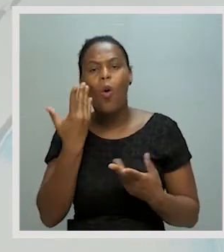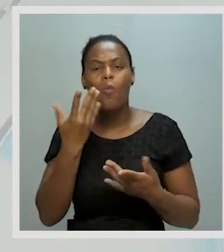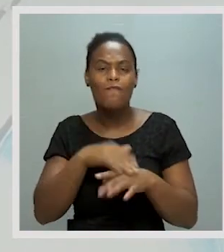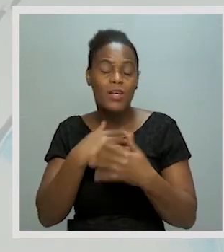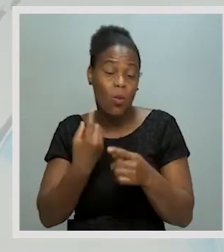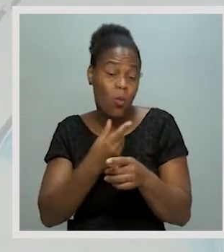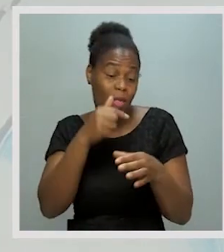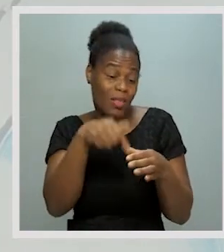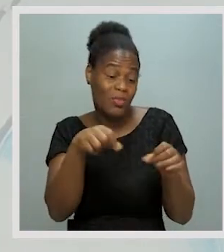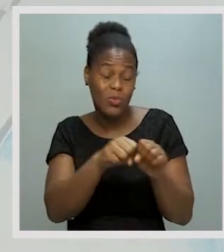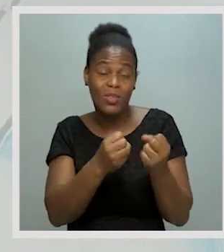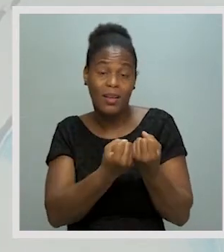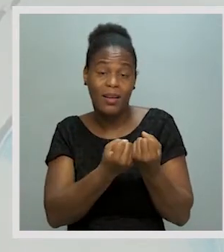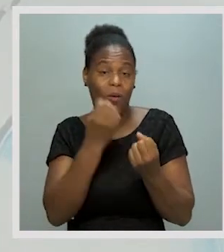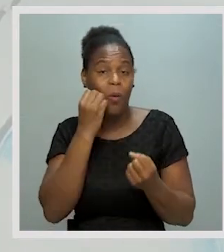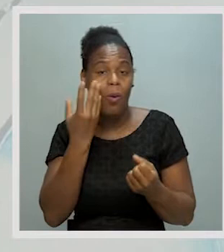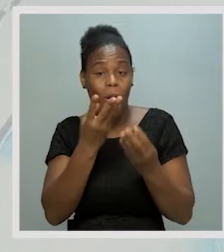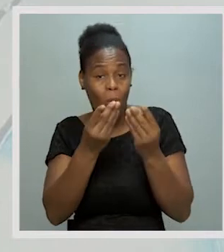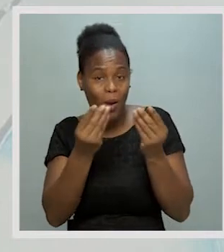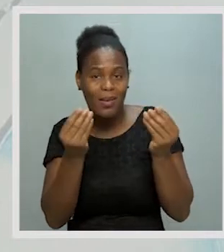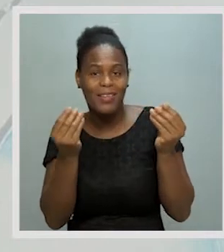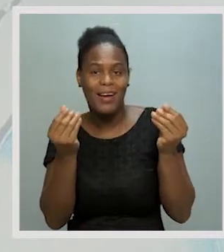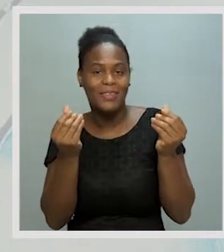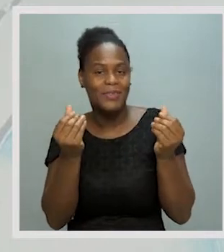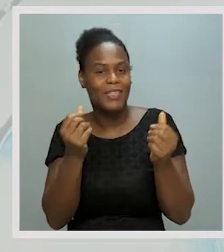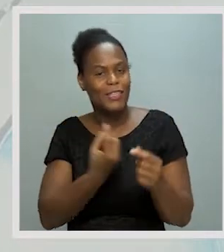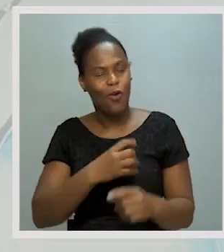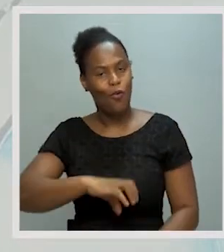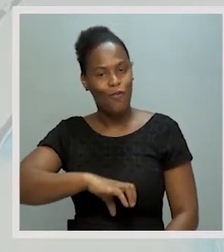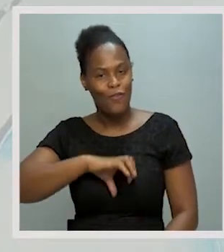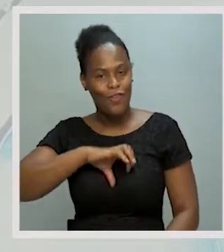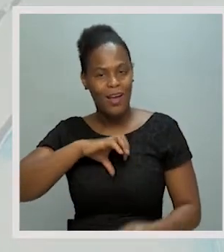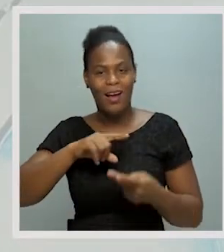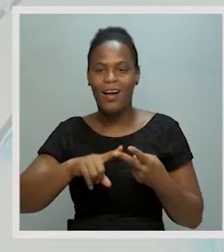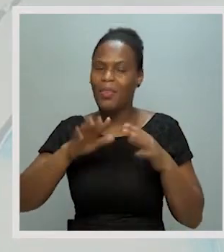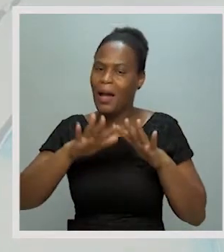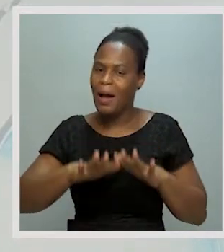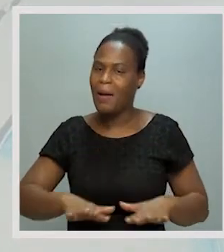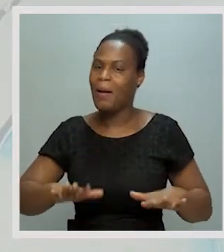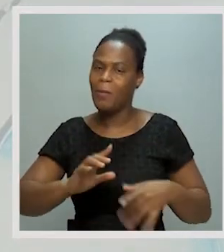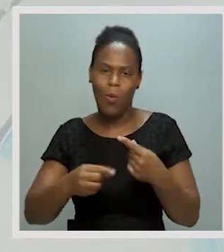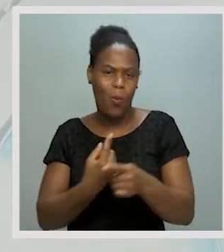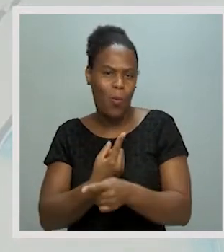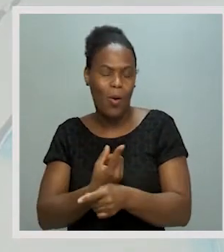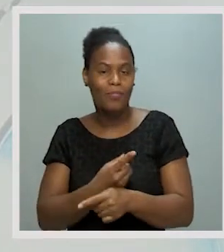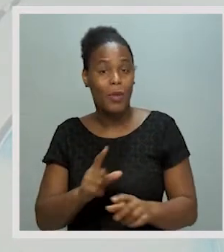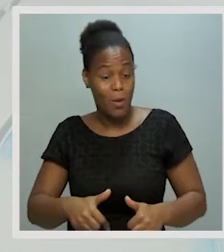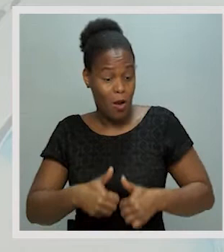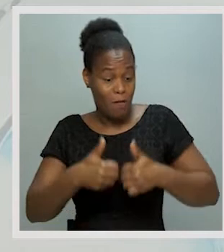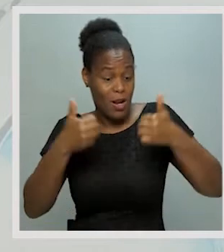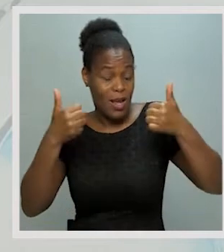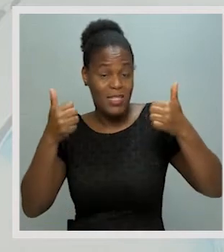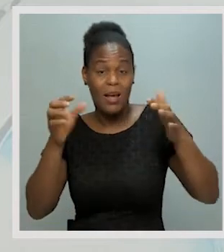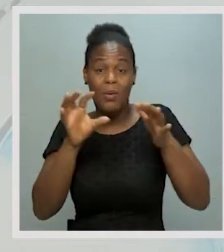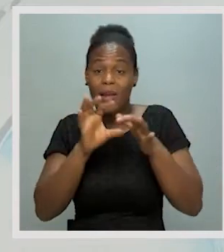devem agir dentro da sociedade. Qualidades, não é? Ser confiante, calmo e por aí fora. Benevolência